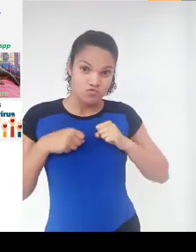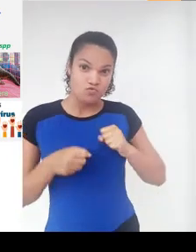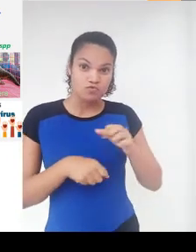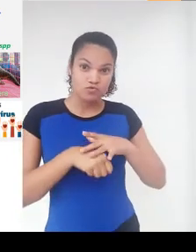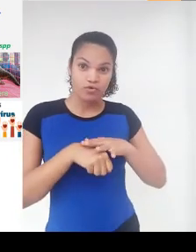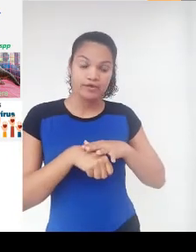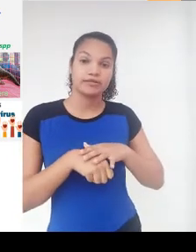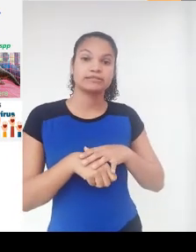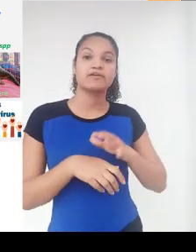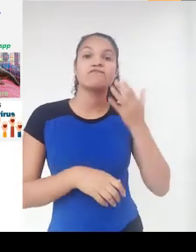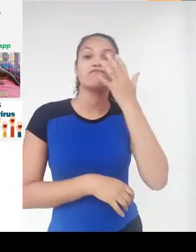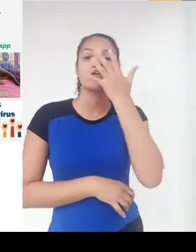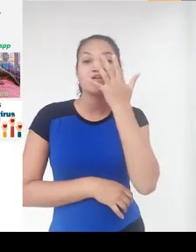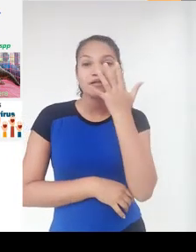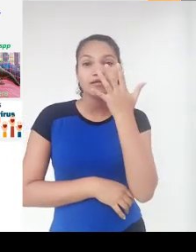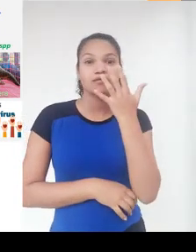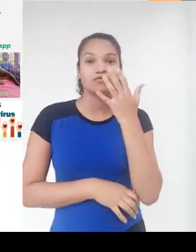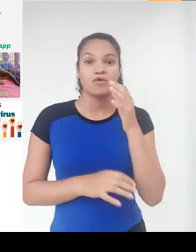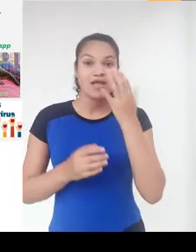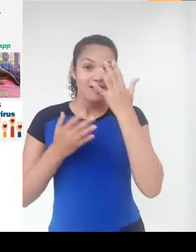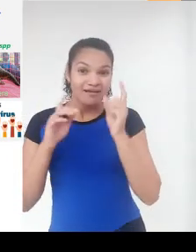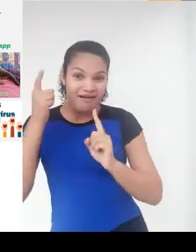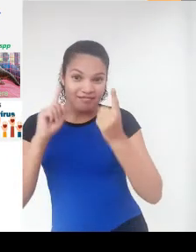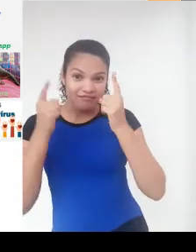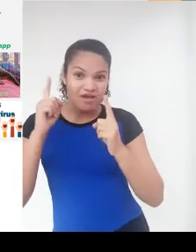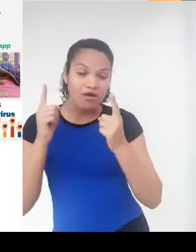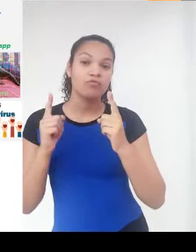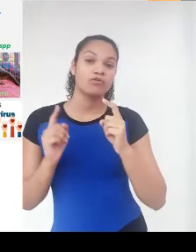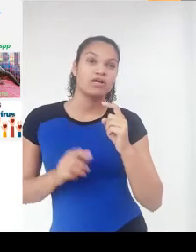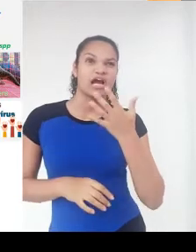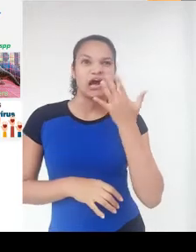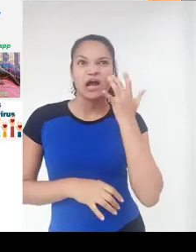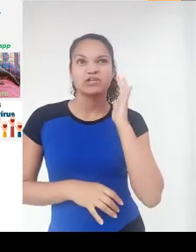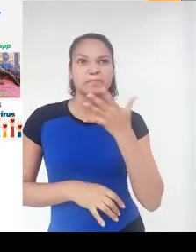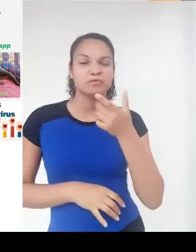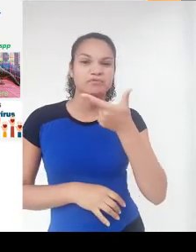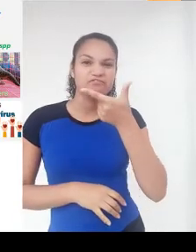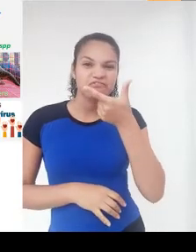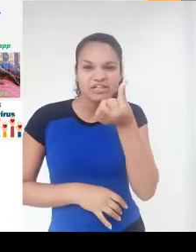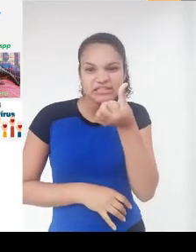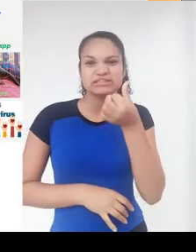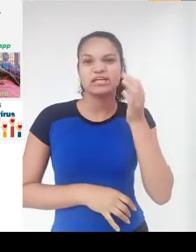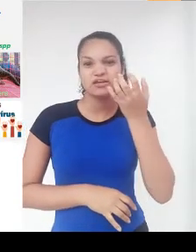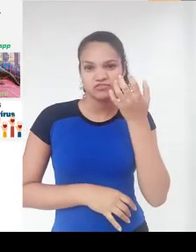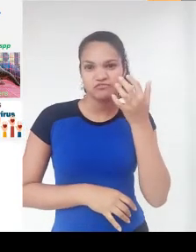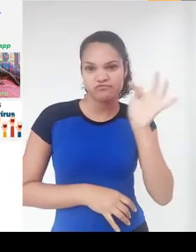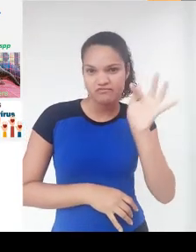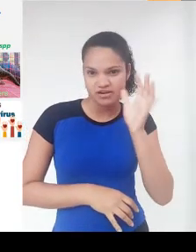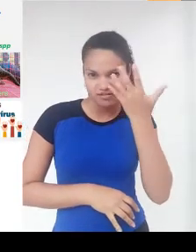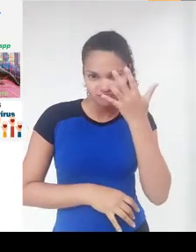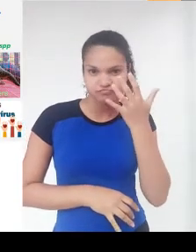fevereiro, dia final do carnaval. Me acredito no dia 26 de fevereiro foi relatado o primeiro caso.